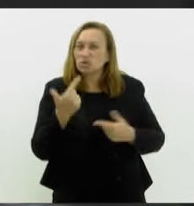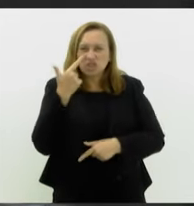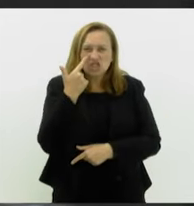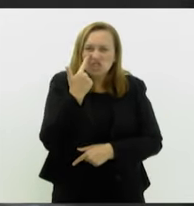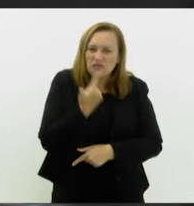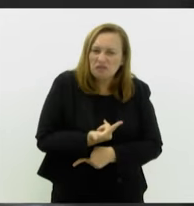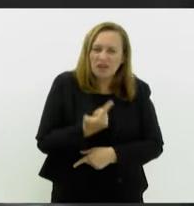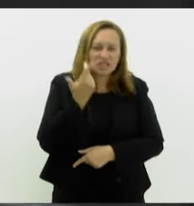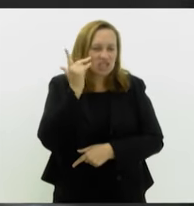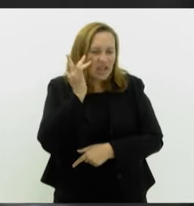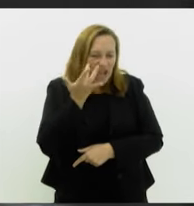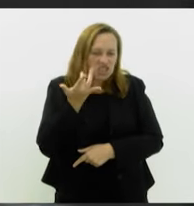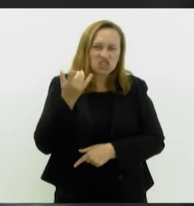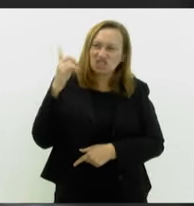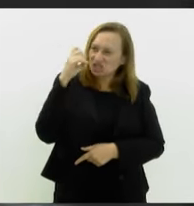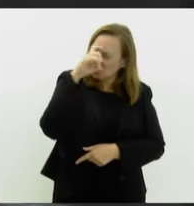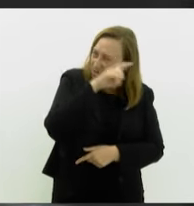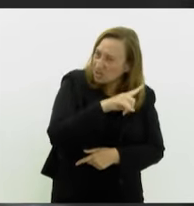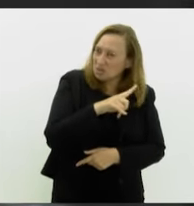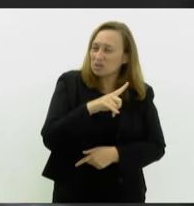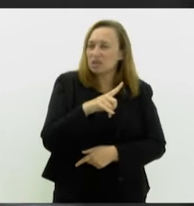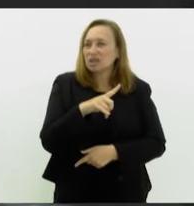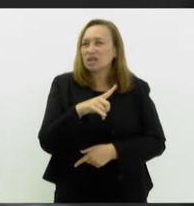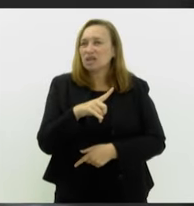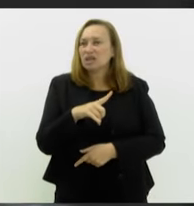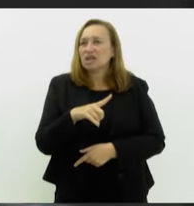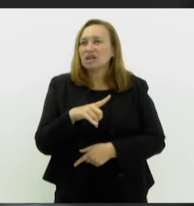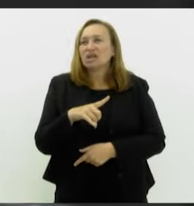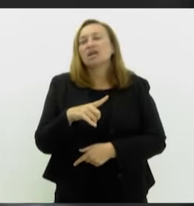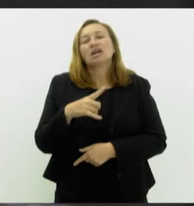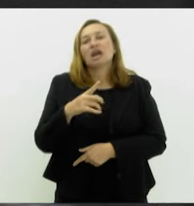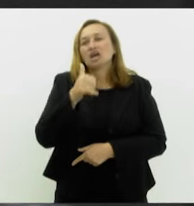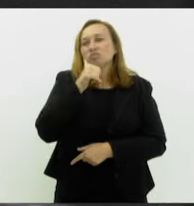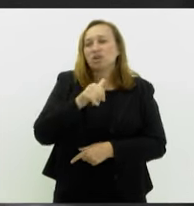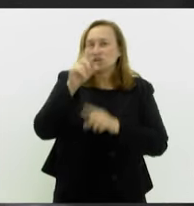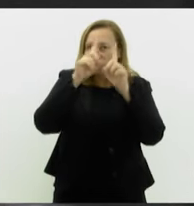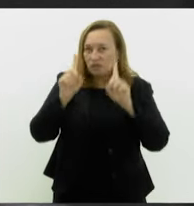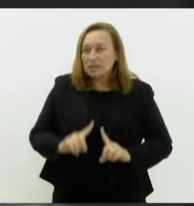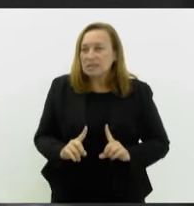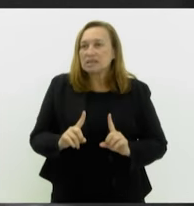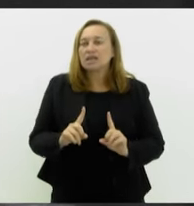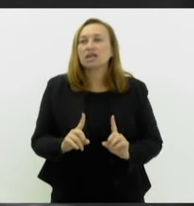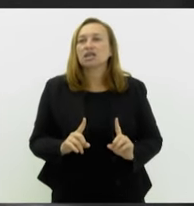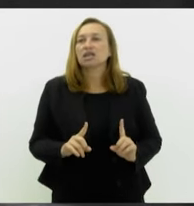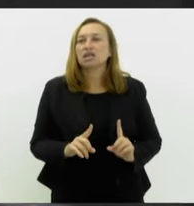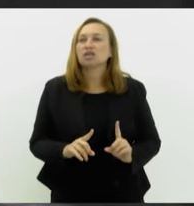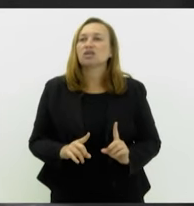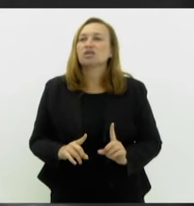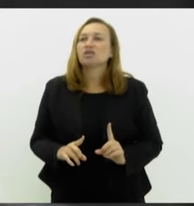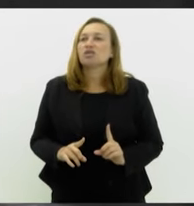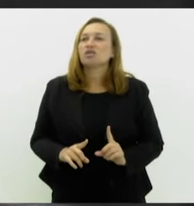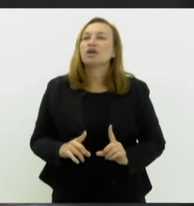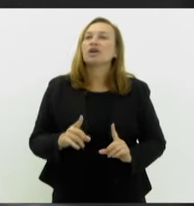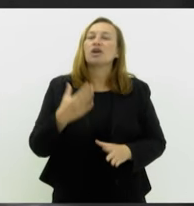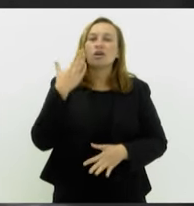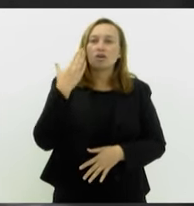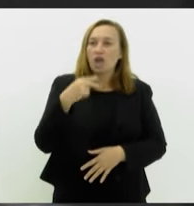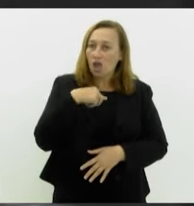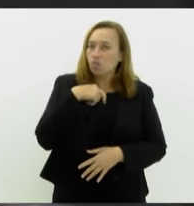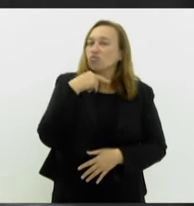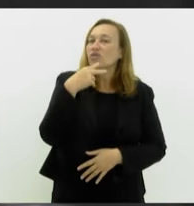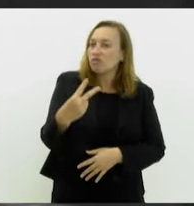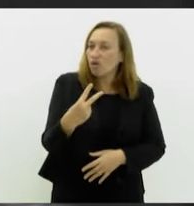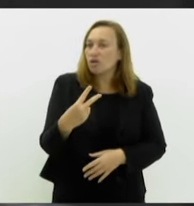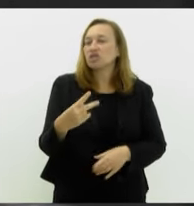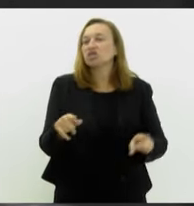poço sempre tem um subsolo do fundo do poço que são as mulheres com deficiência né e e e eu sempre tenho sido uma voz também e